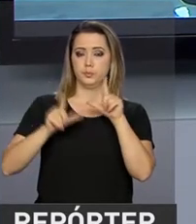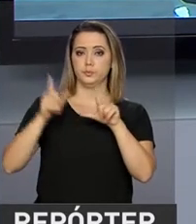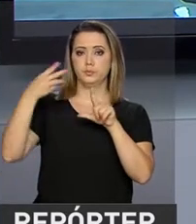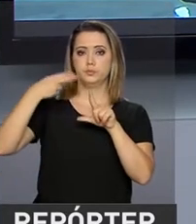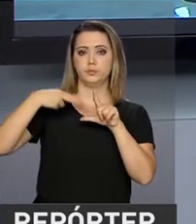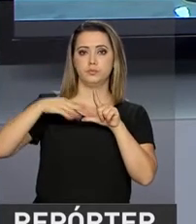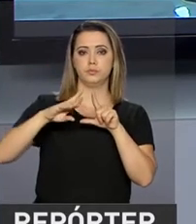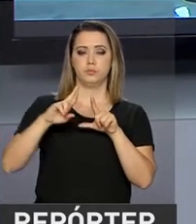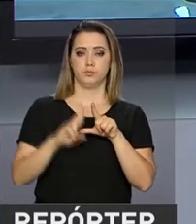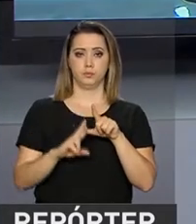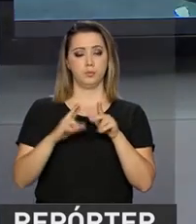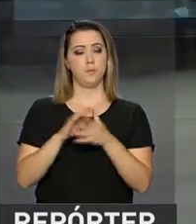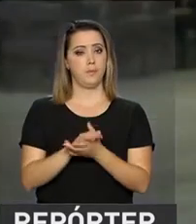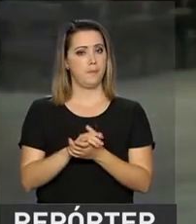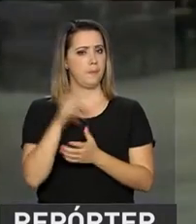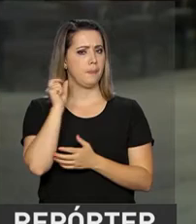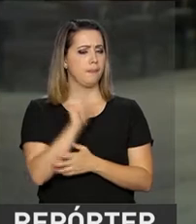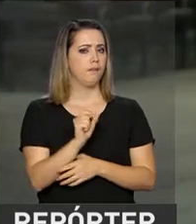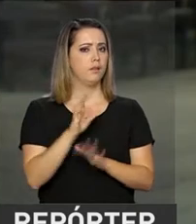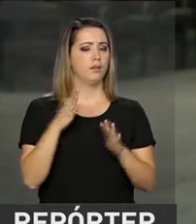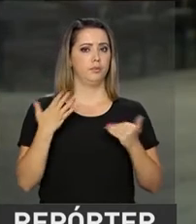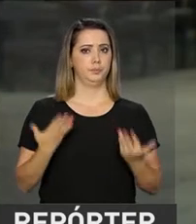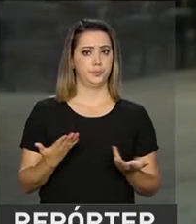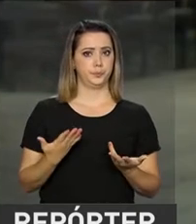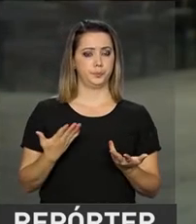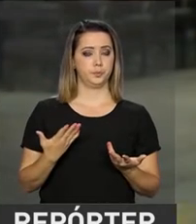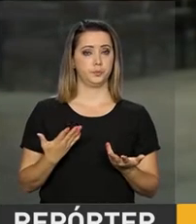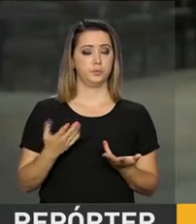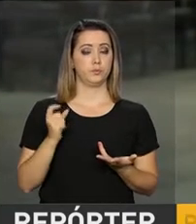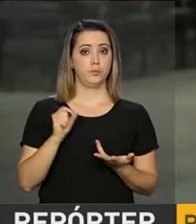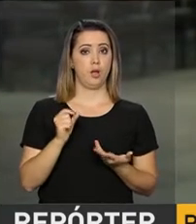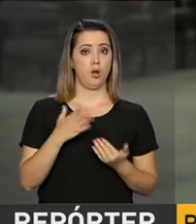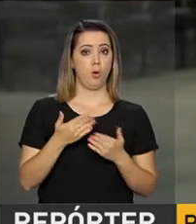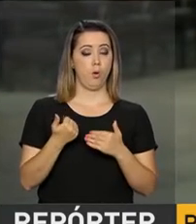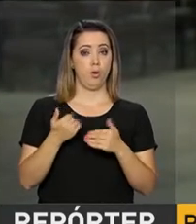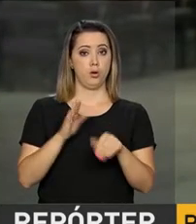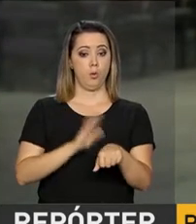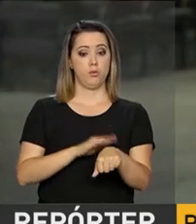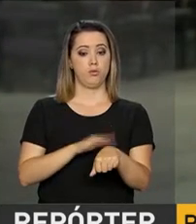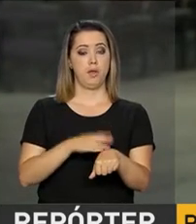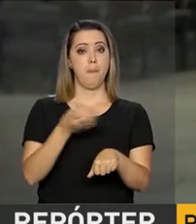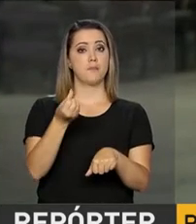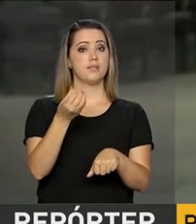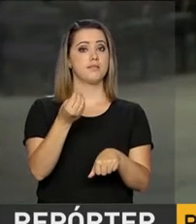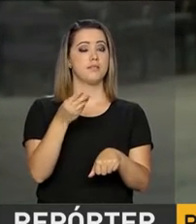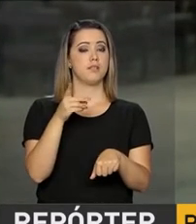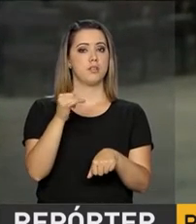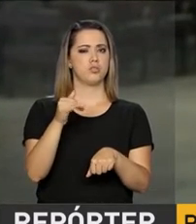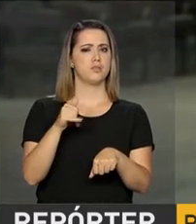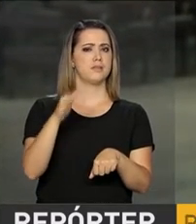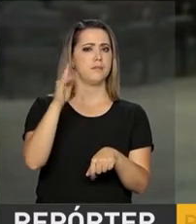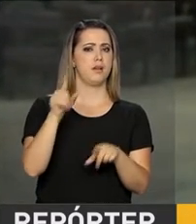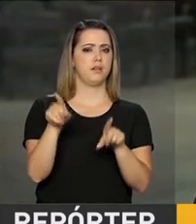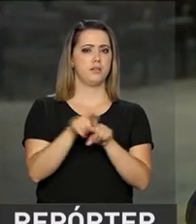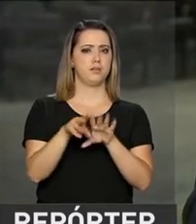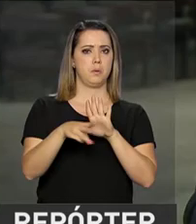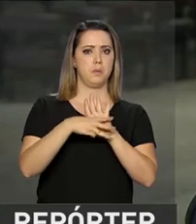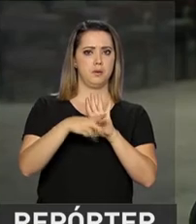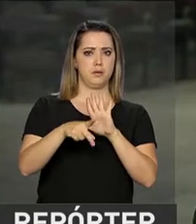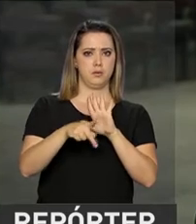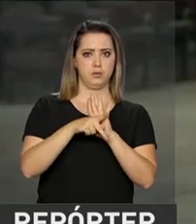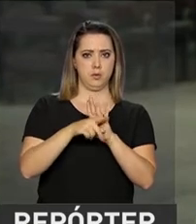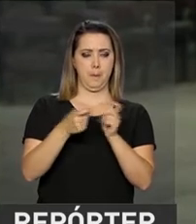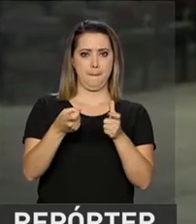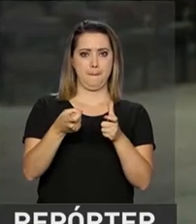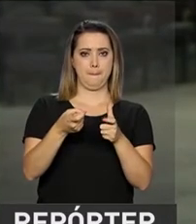assistem na tv nbr olha o roberto com a prorrogação da medida provisória que instituiu o programa especial de